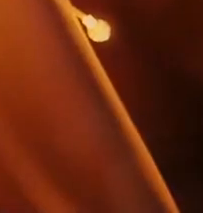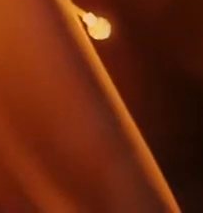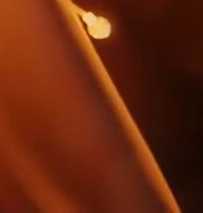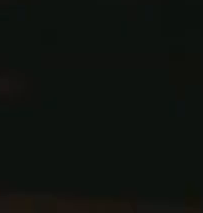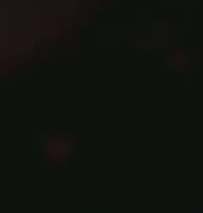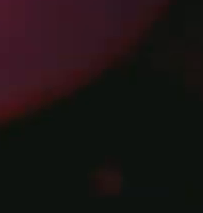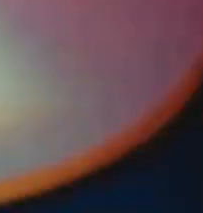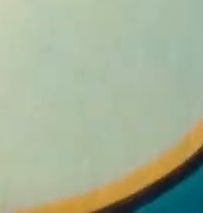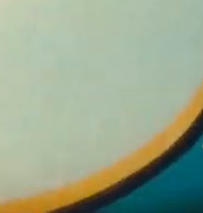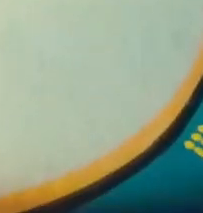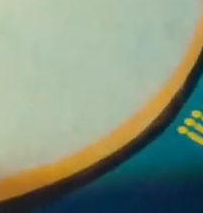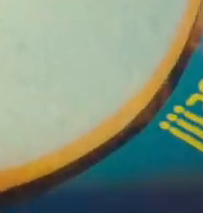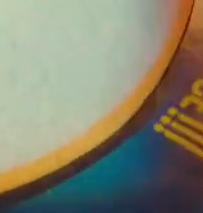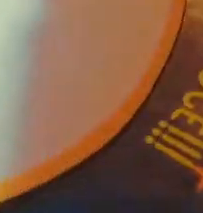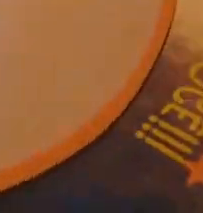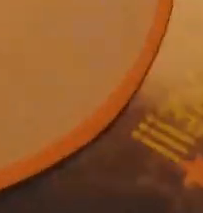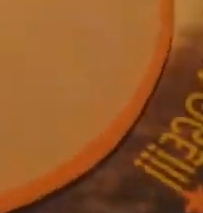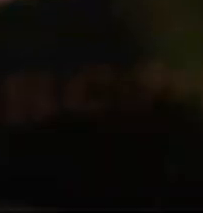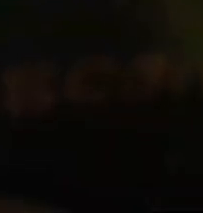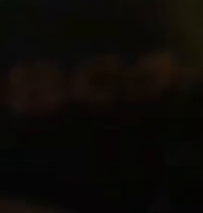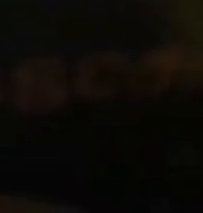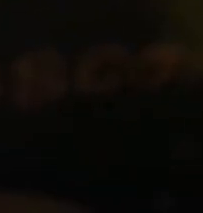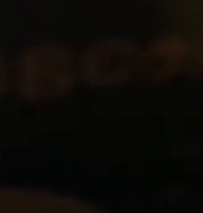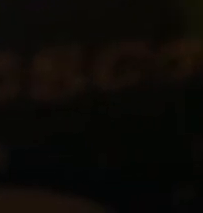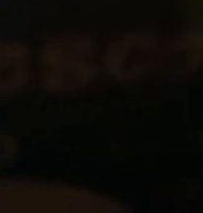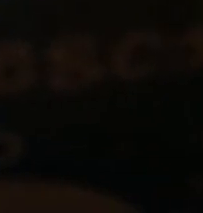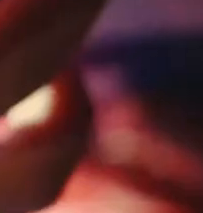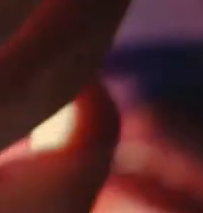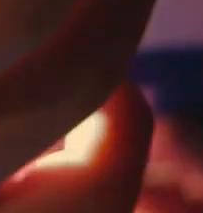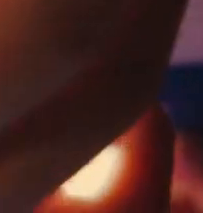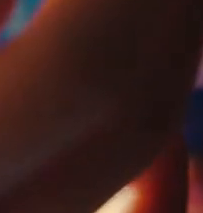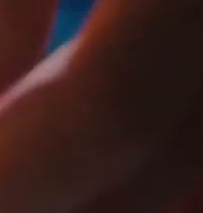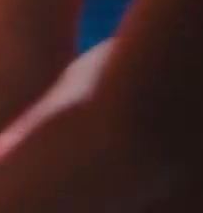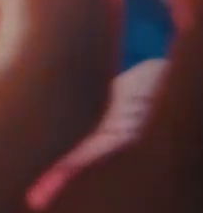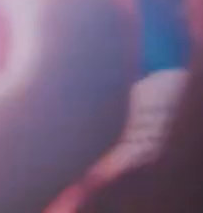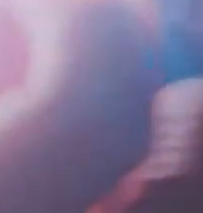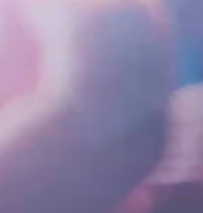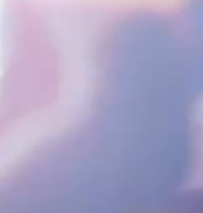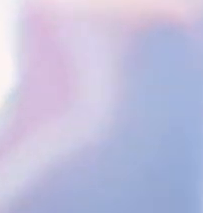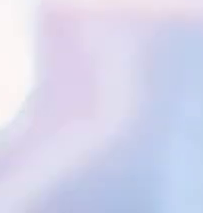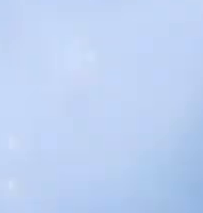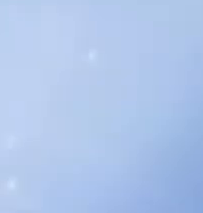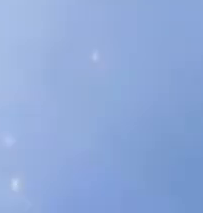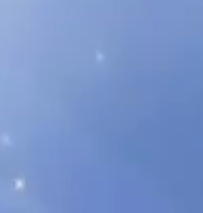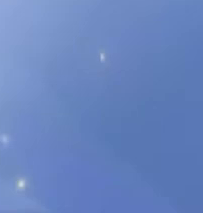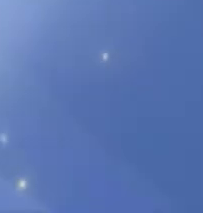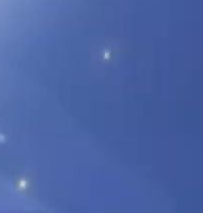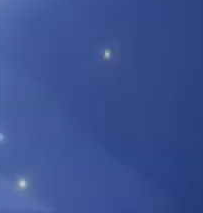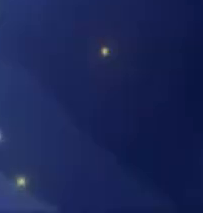movido pela criatividade um astronauta viajava por um universo de histórias